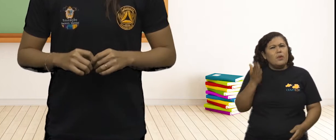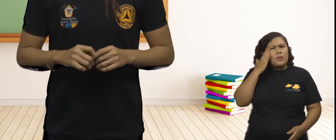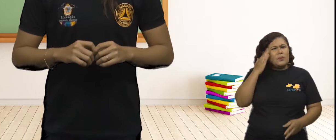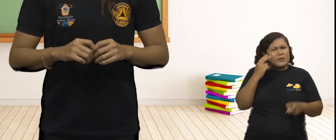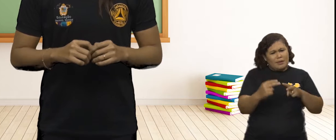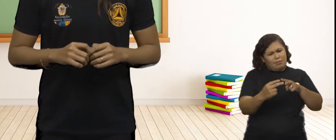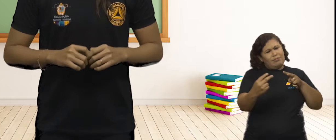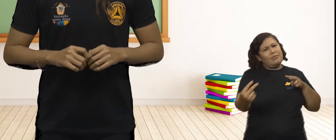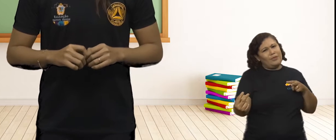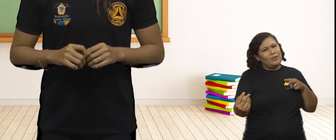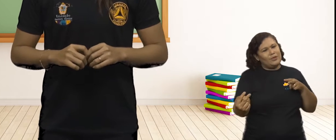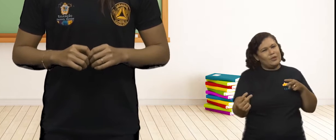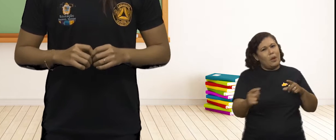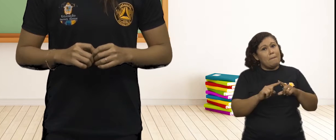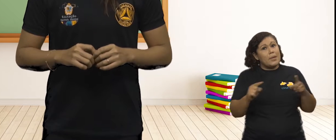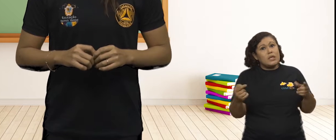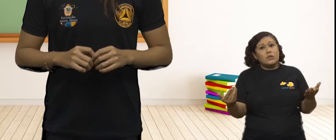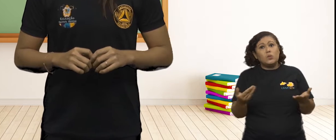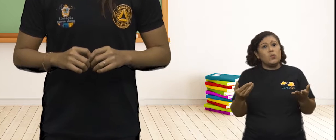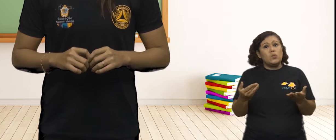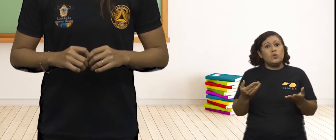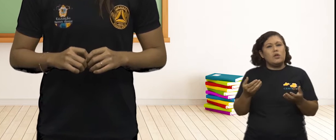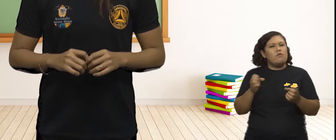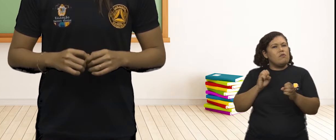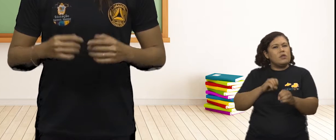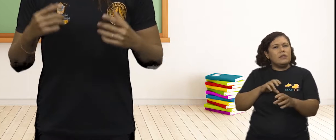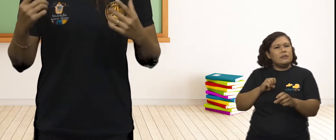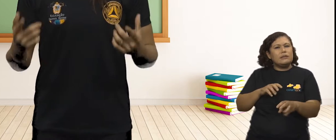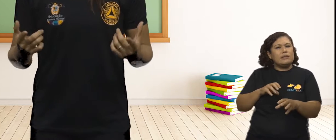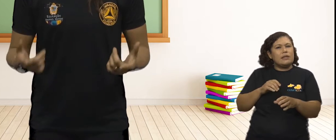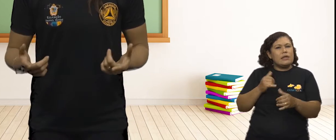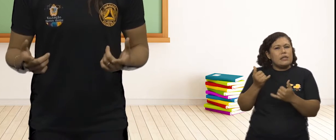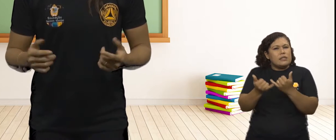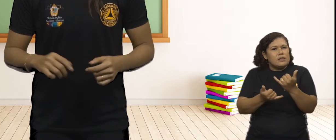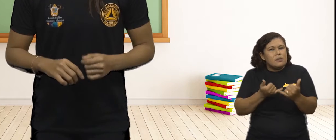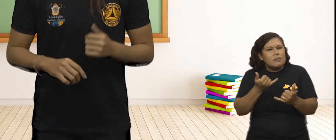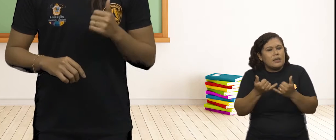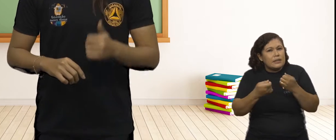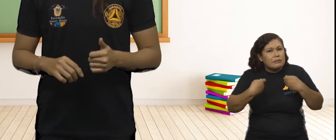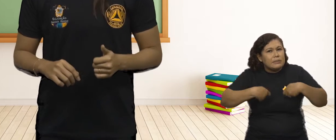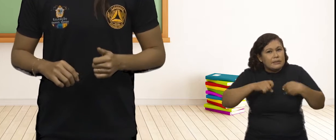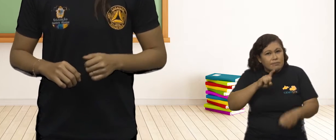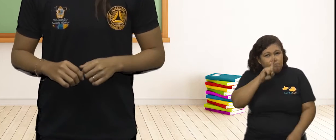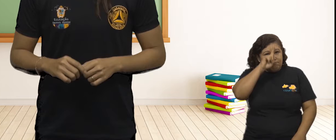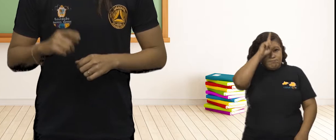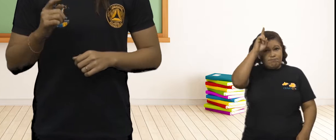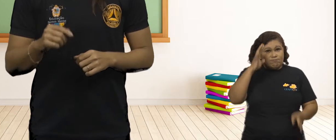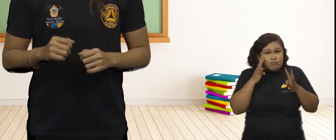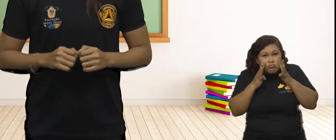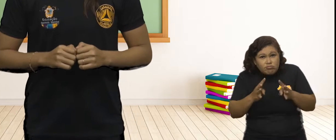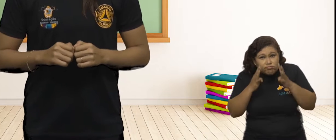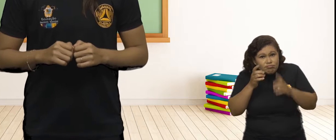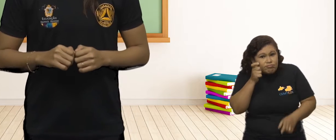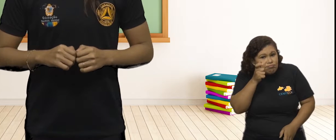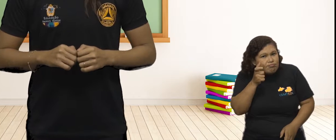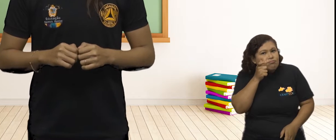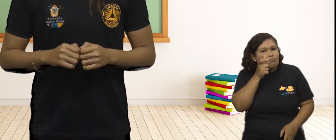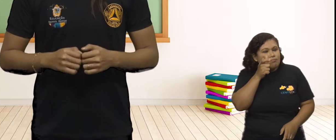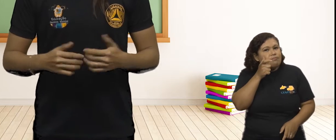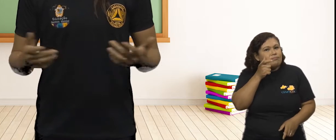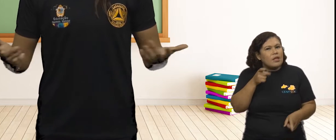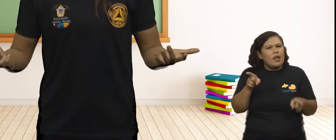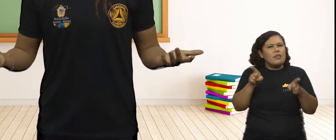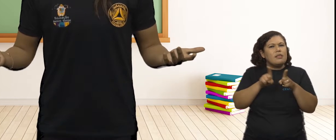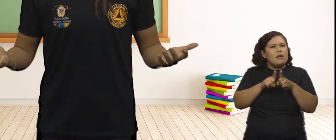telinha. Hoje, iremos realizar algumas atividades que requerem criatividade, concentração e atenção, além